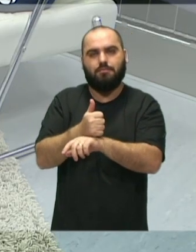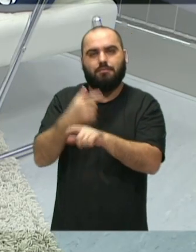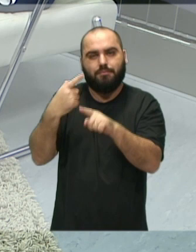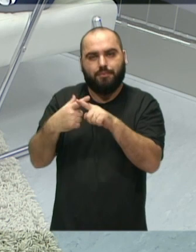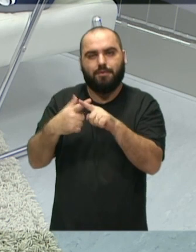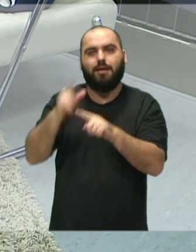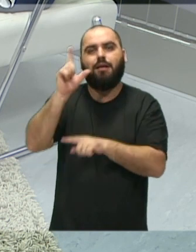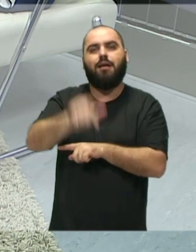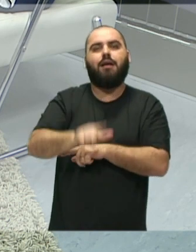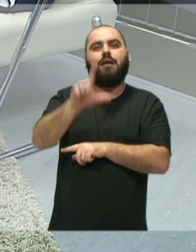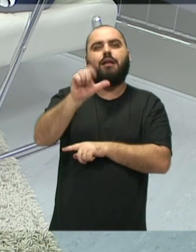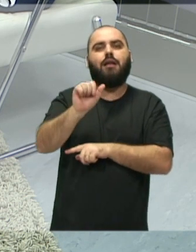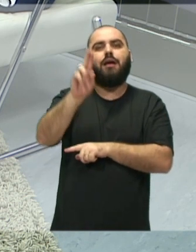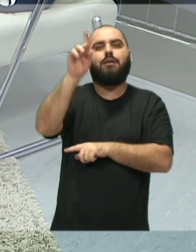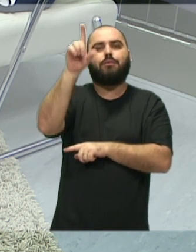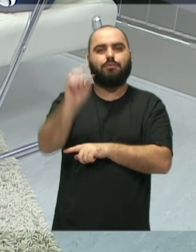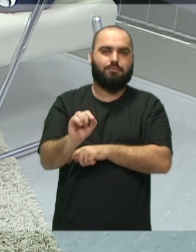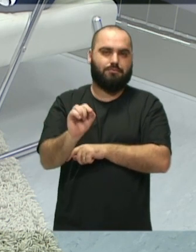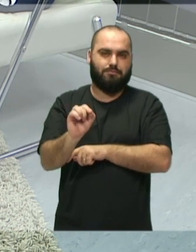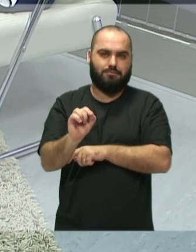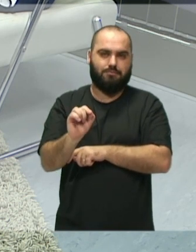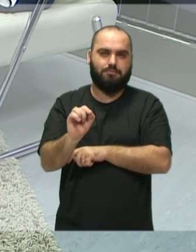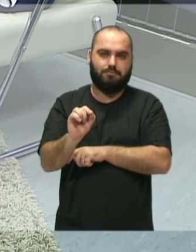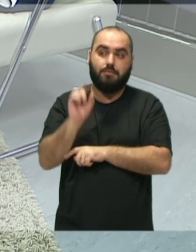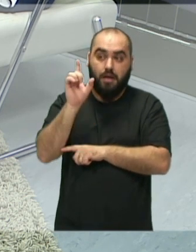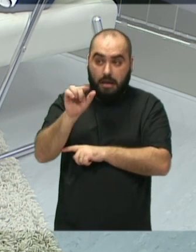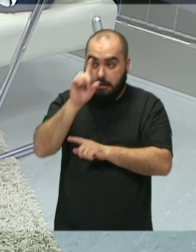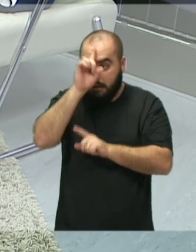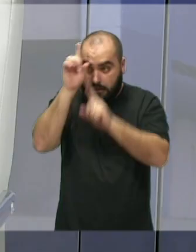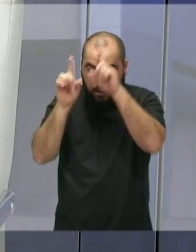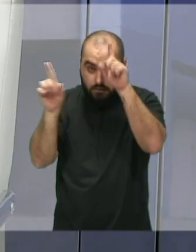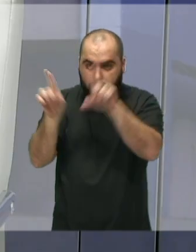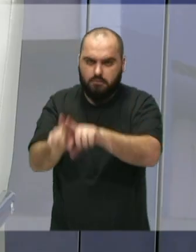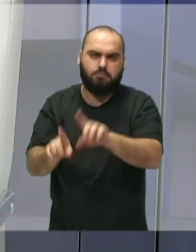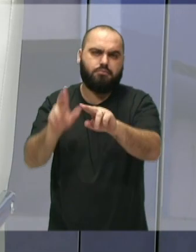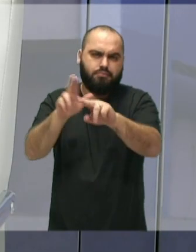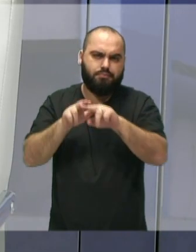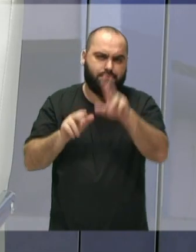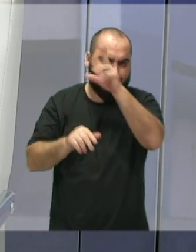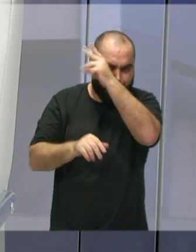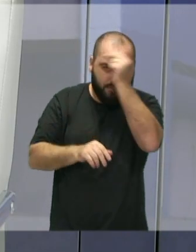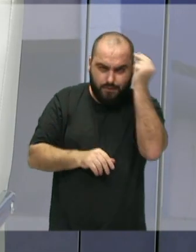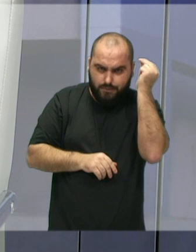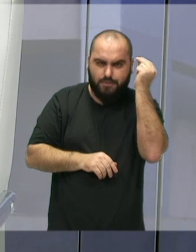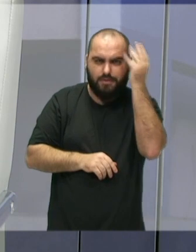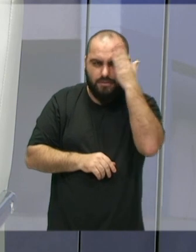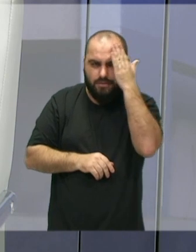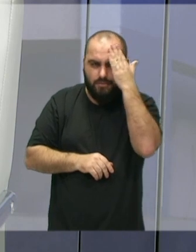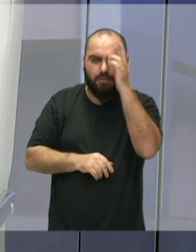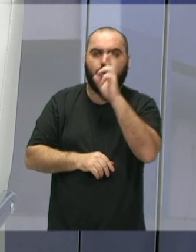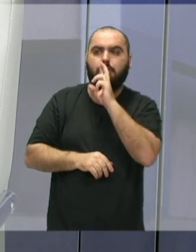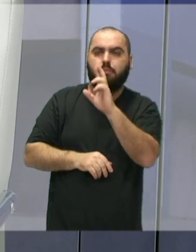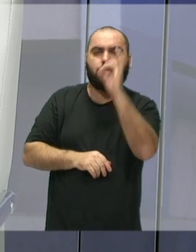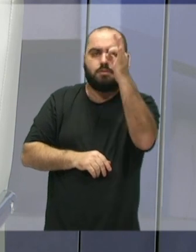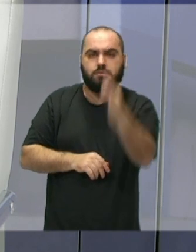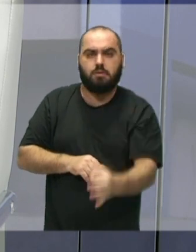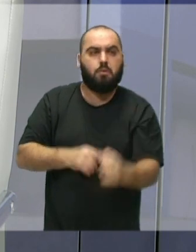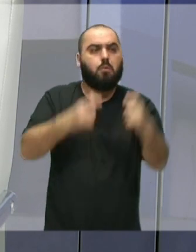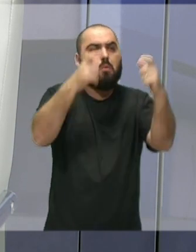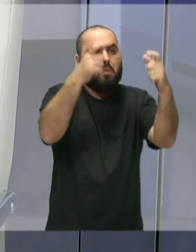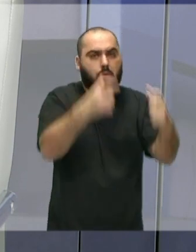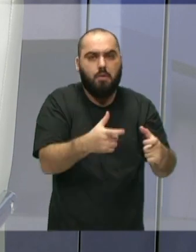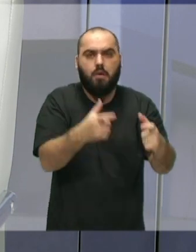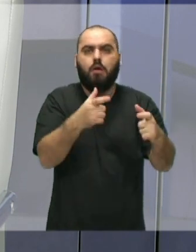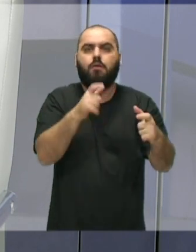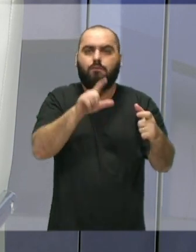laudos acústicos. É uma das nossas sugestões também. Quando a prefeitura deixar abrir certos estabelecimentos em lugares comerciais que vão